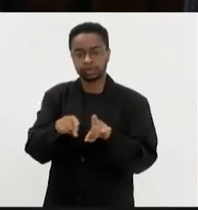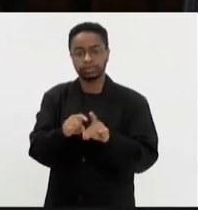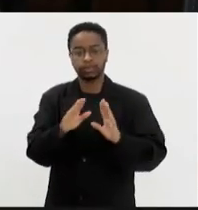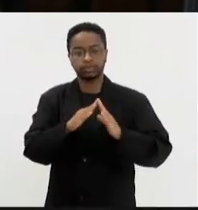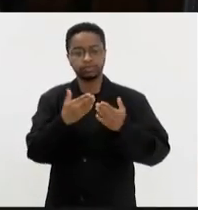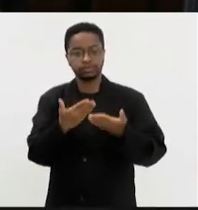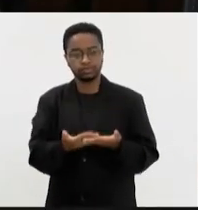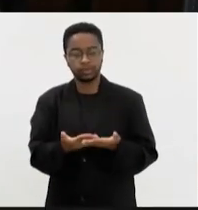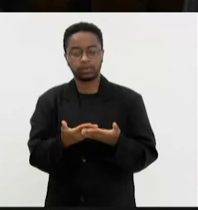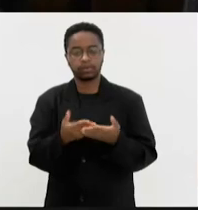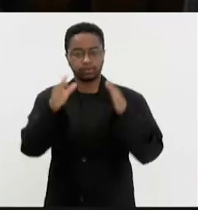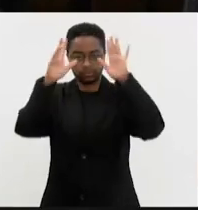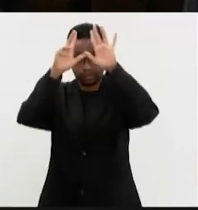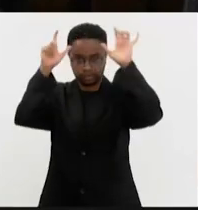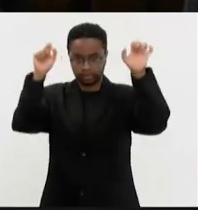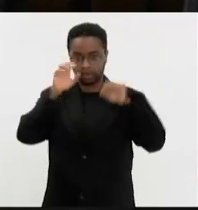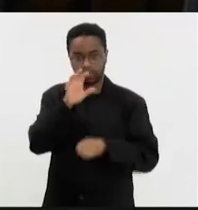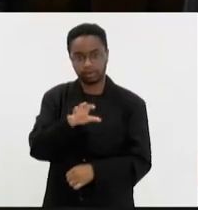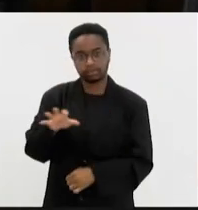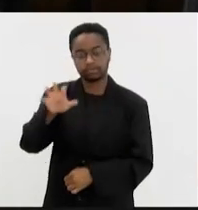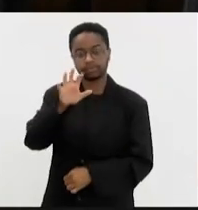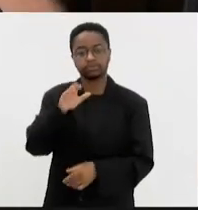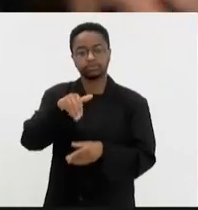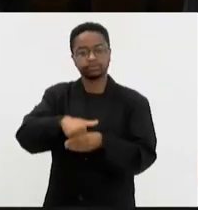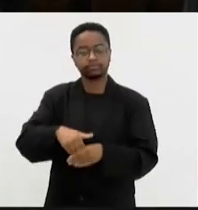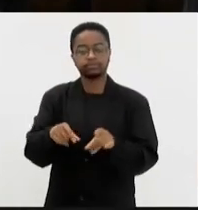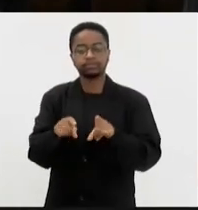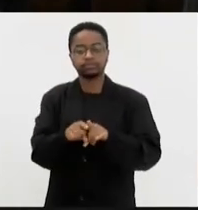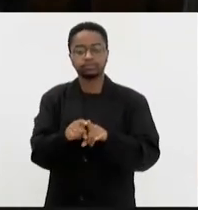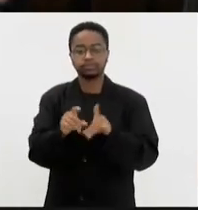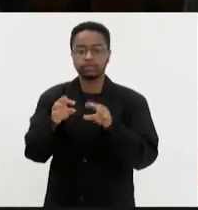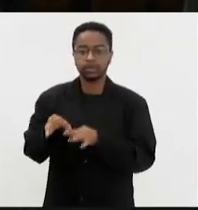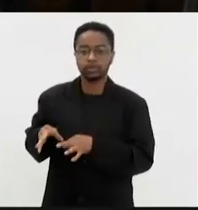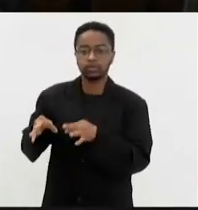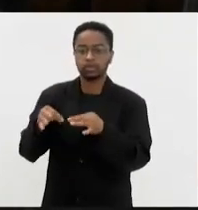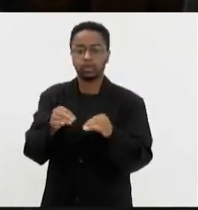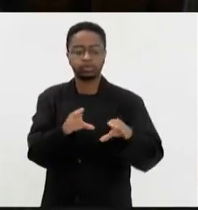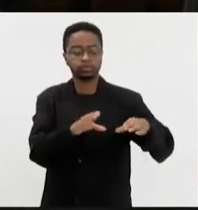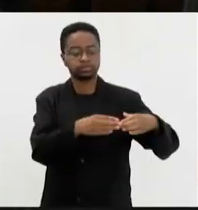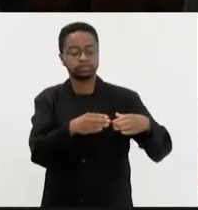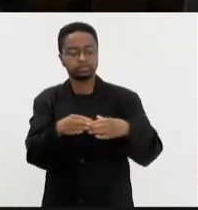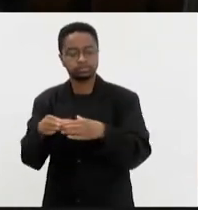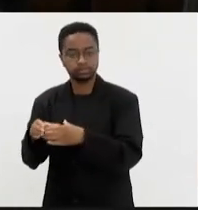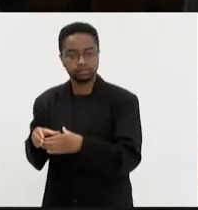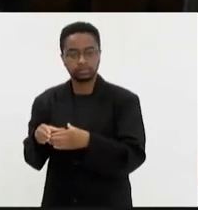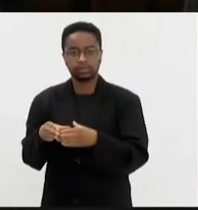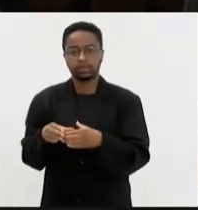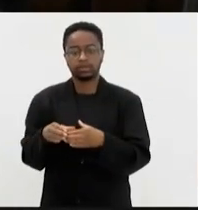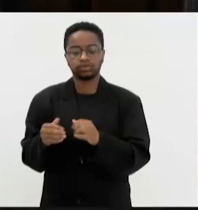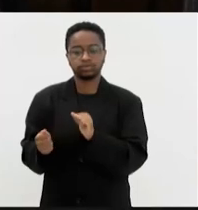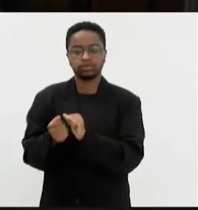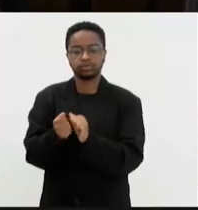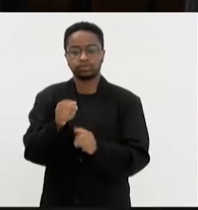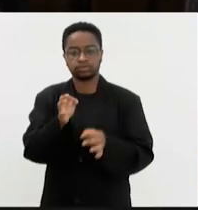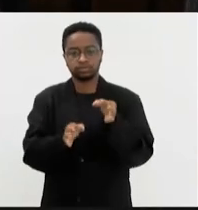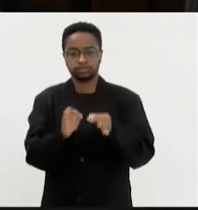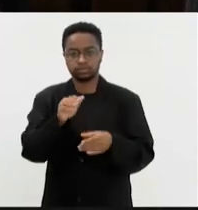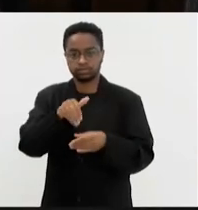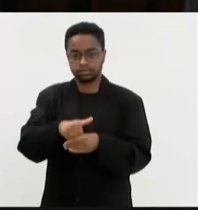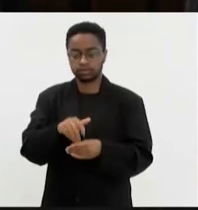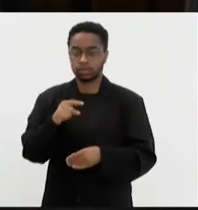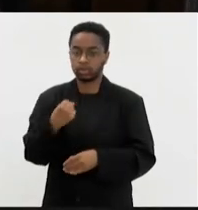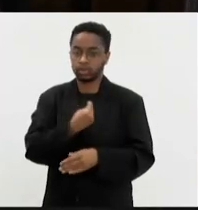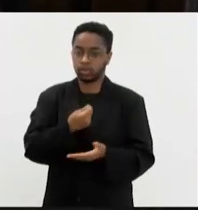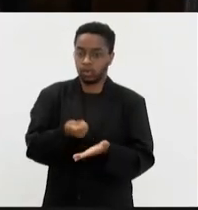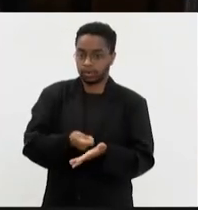escolas dos tribunais regionais eleitorais e para toda essa constelação que constitui a justiça eleitoral esse é nosso